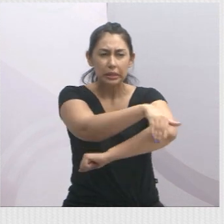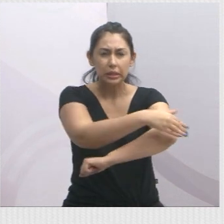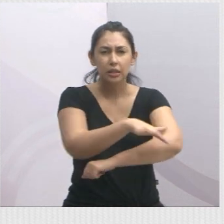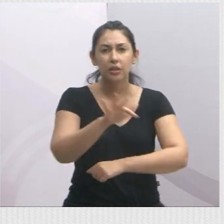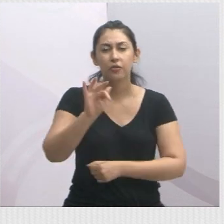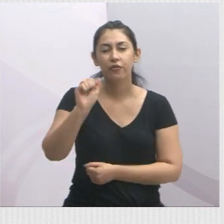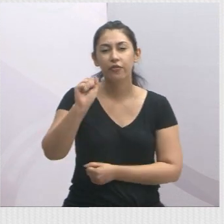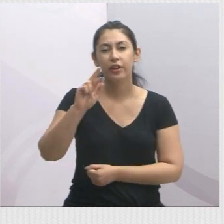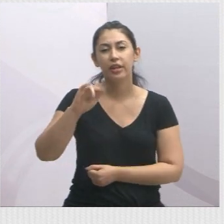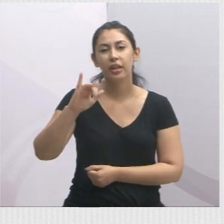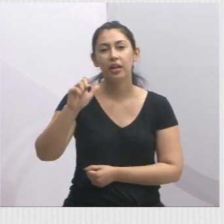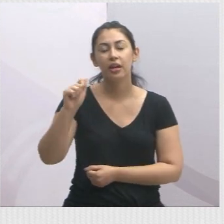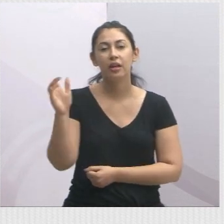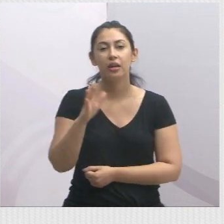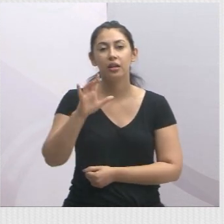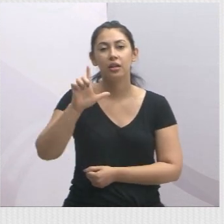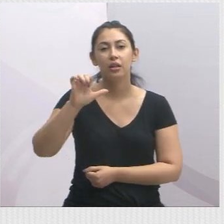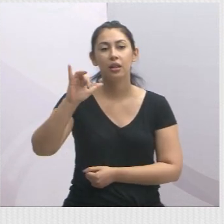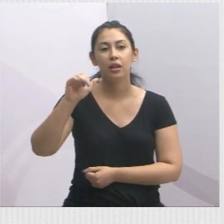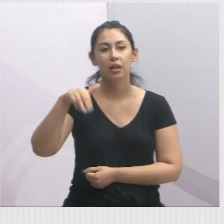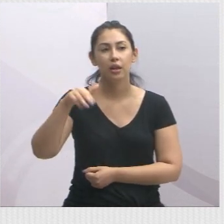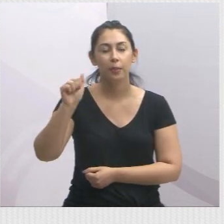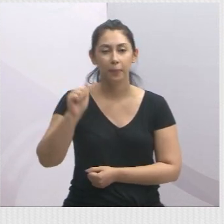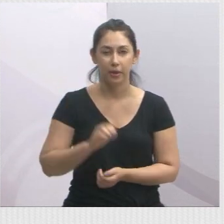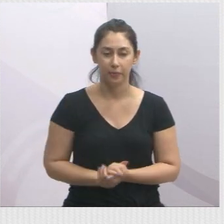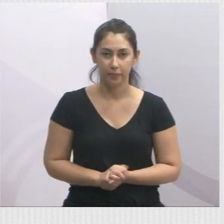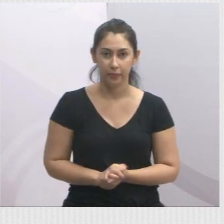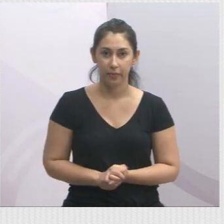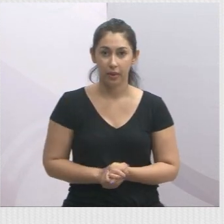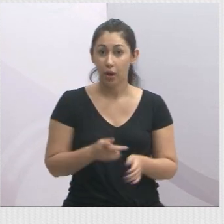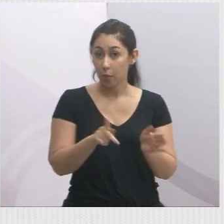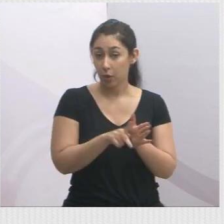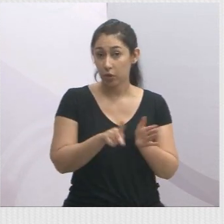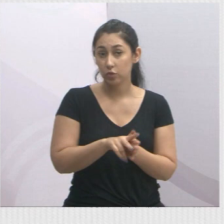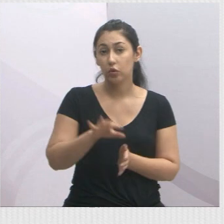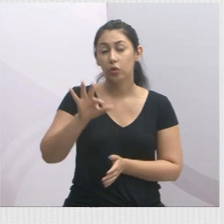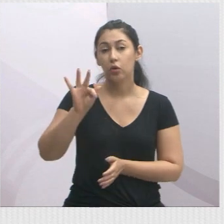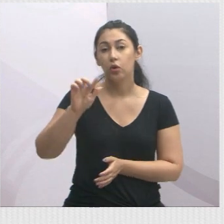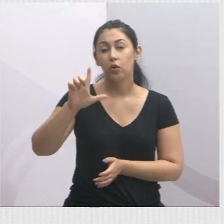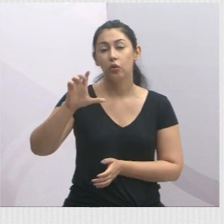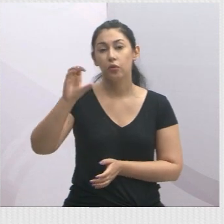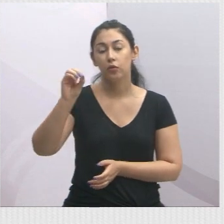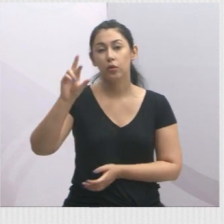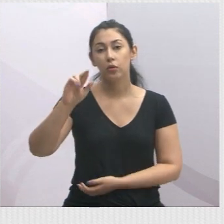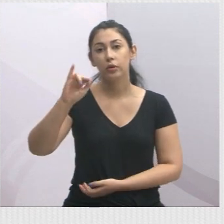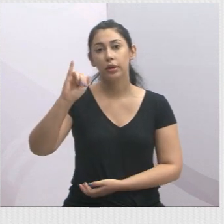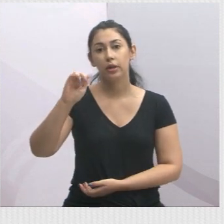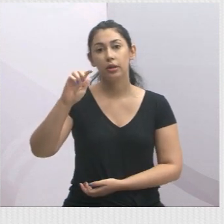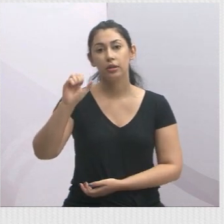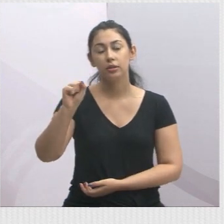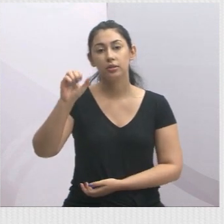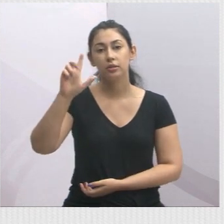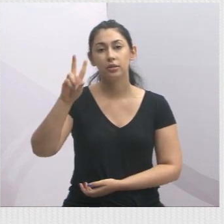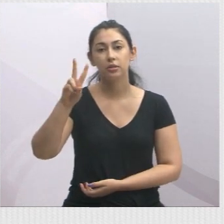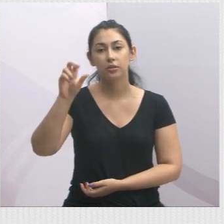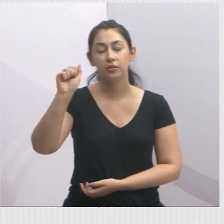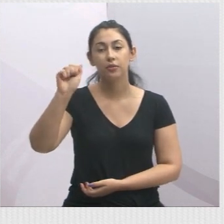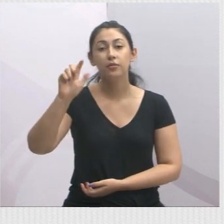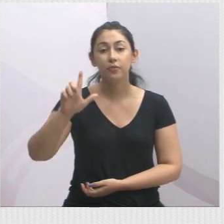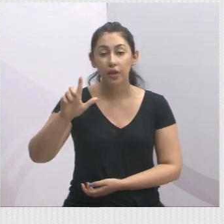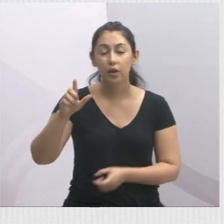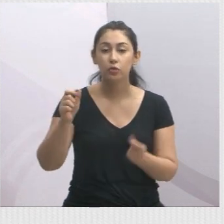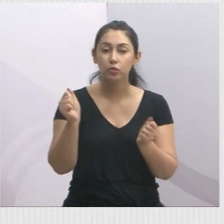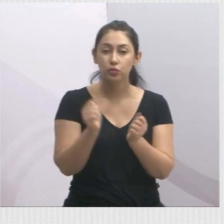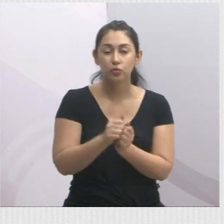Faria Lima, no bairro do Avareí, de propriedade do senhor Florisval Germano de Lima e sua esposa, a senhora